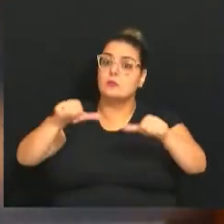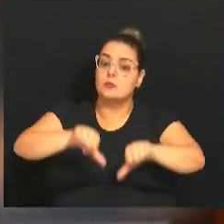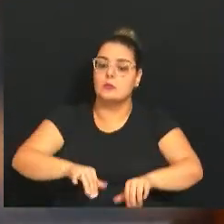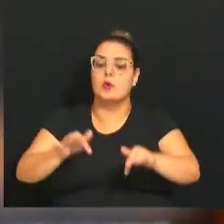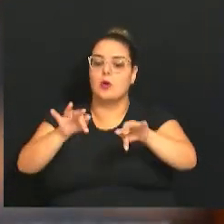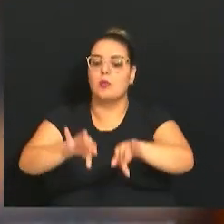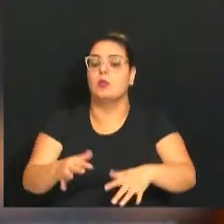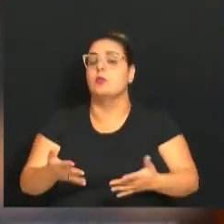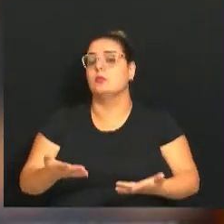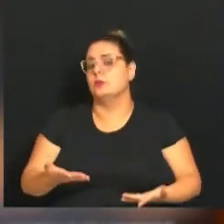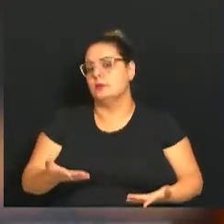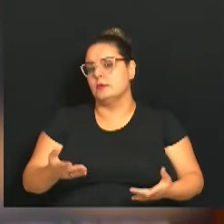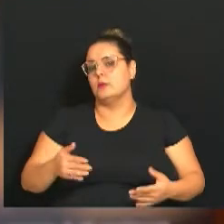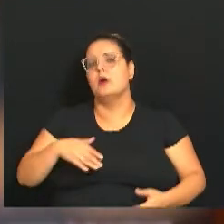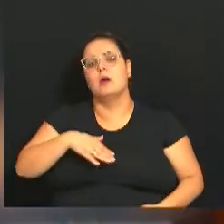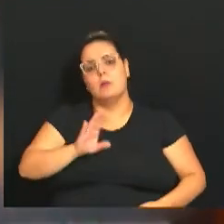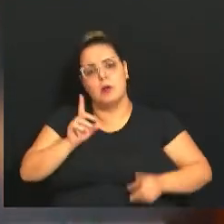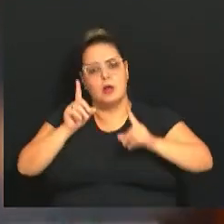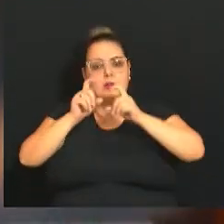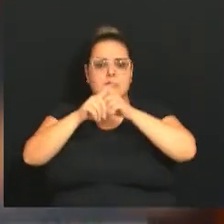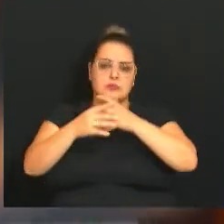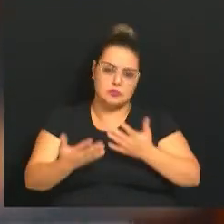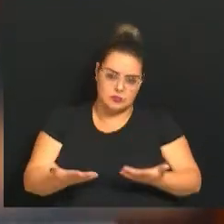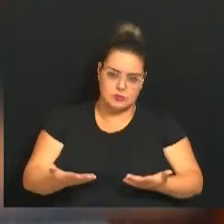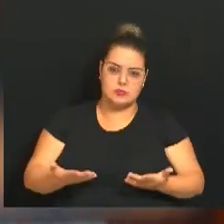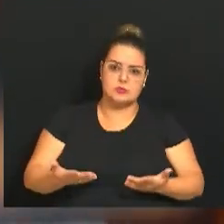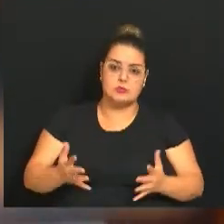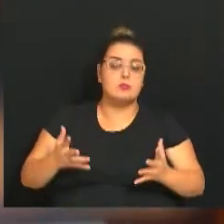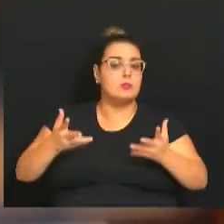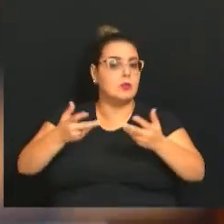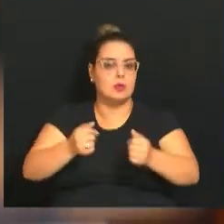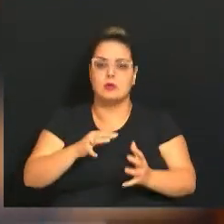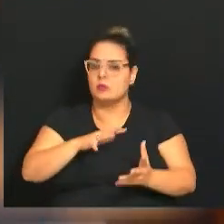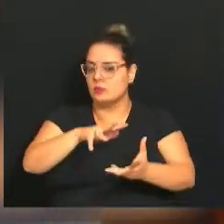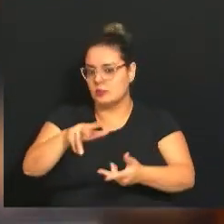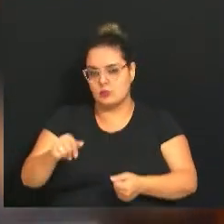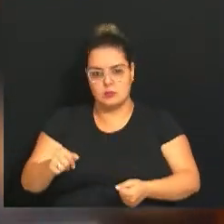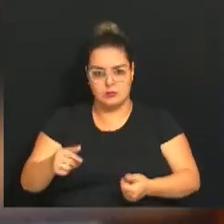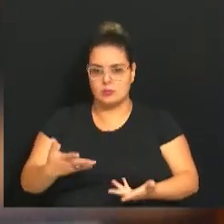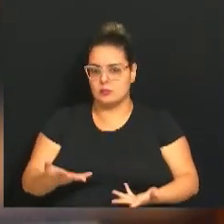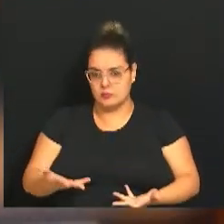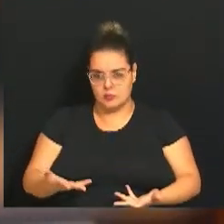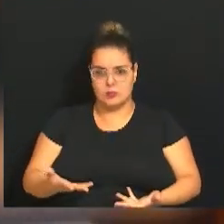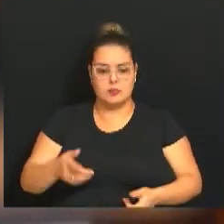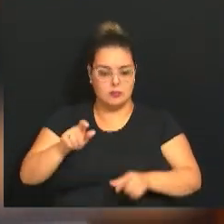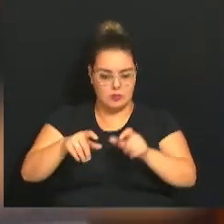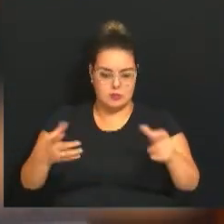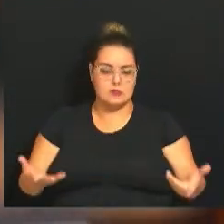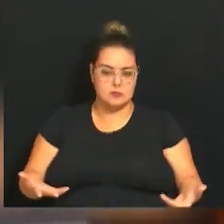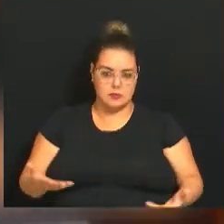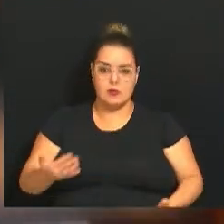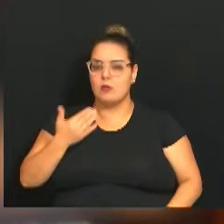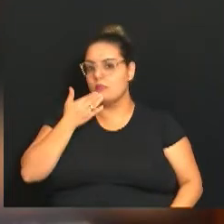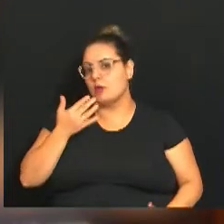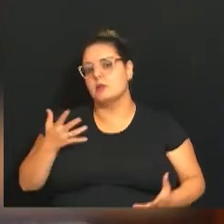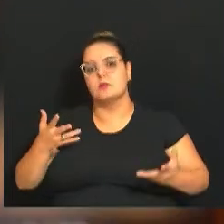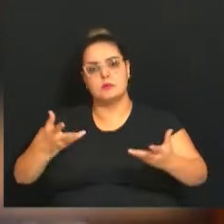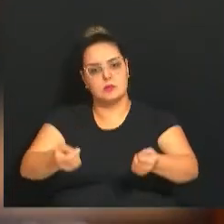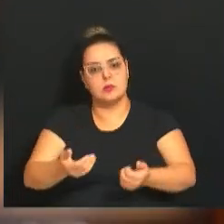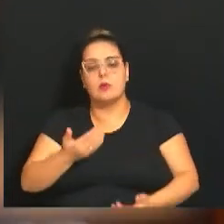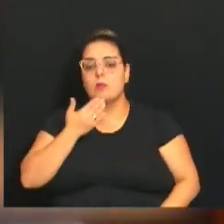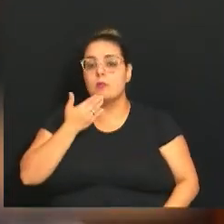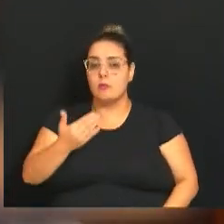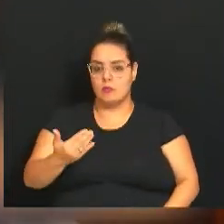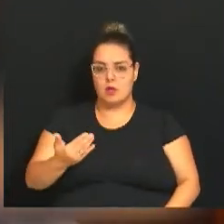Fica muito mais complicado, é difícil para todo mundo. Então, eu peço isso também a todos, né? Que peça ajuda caso